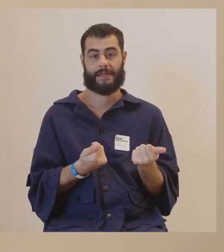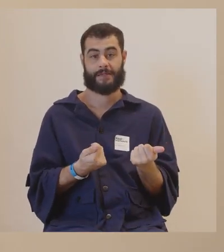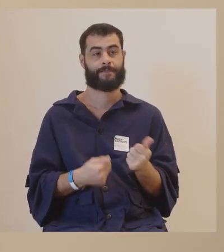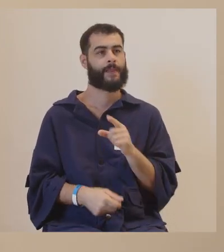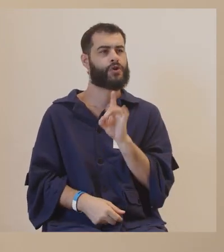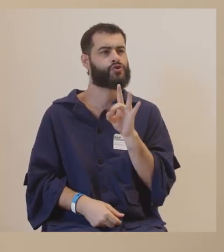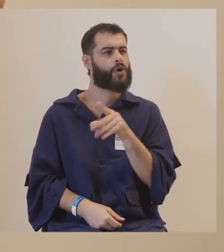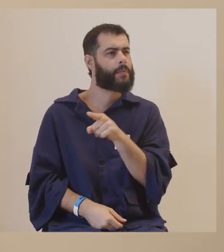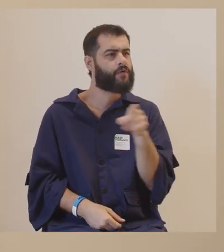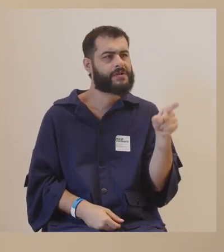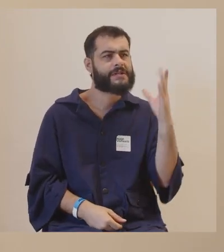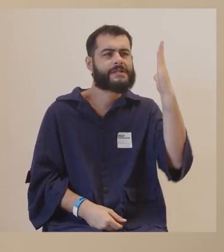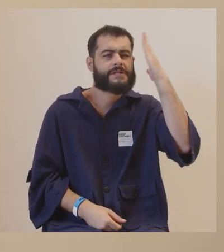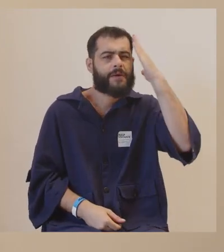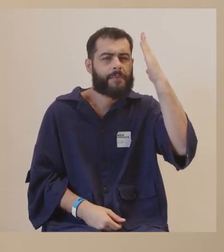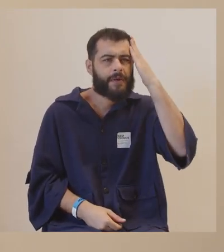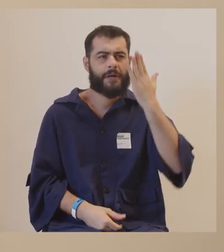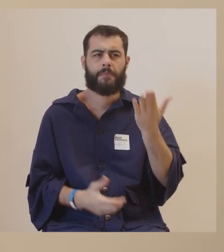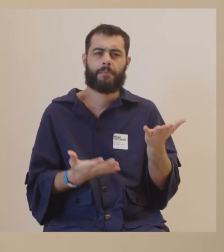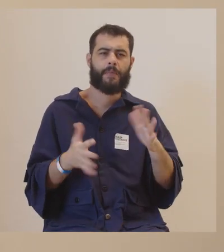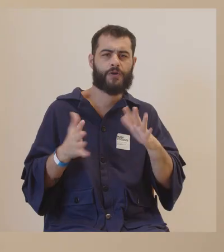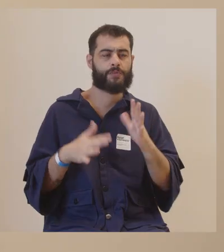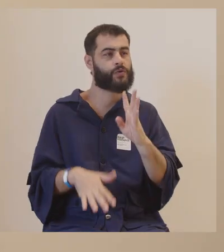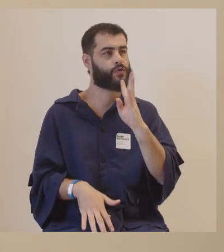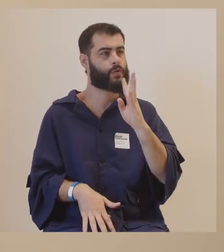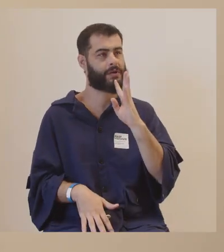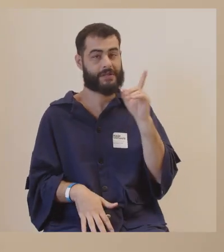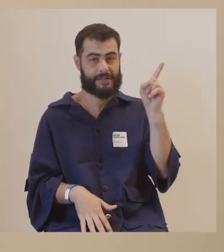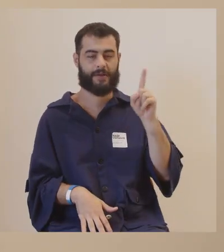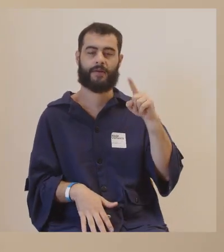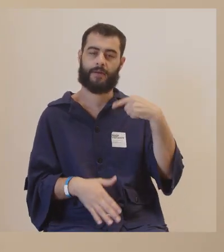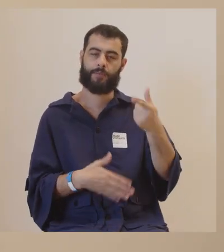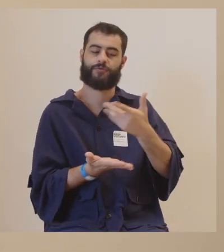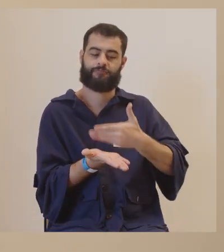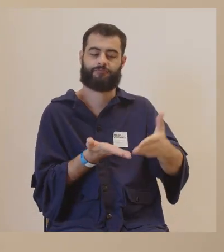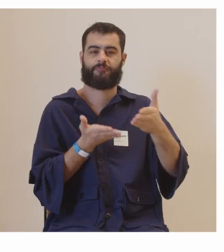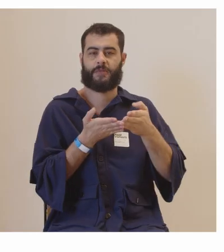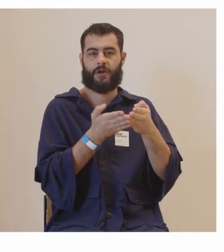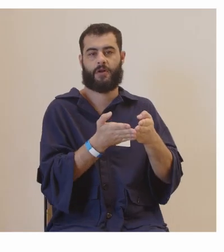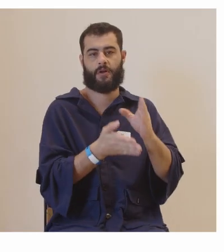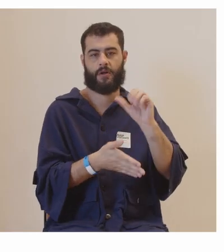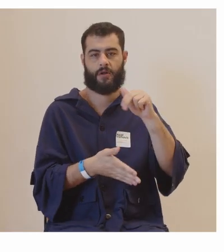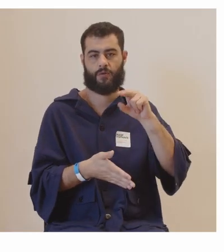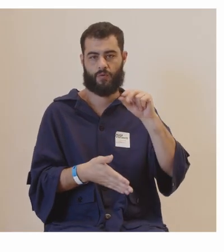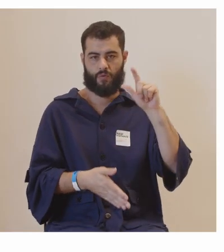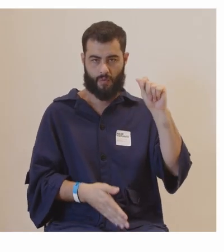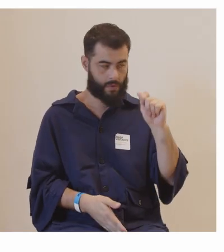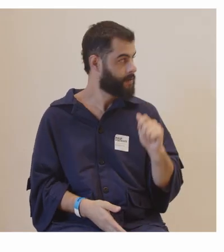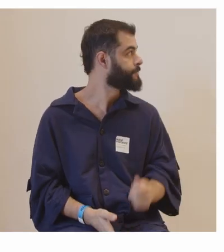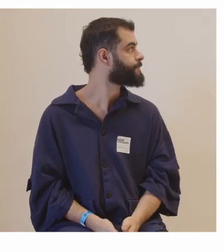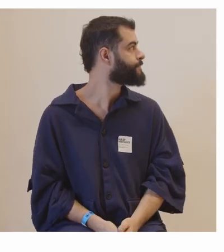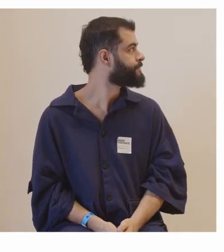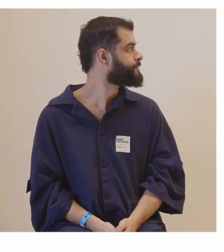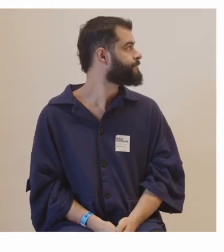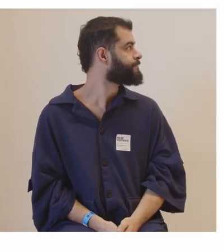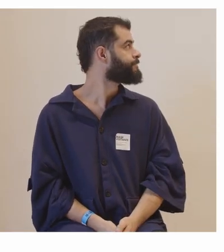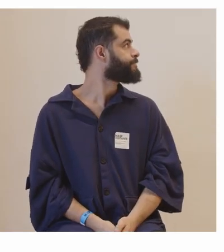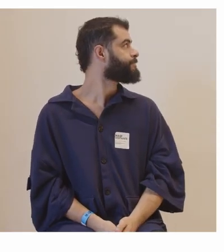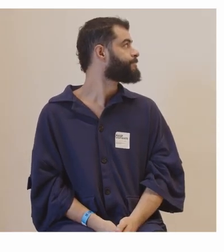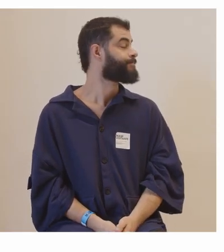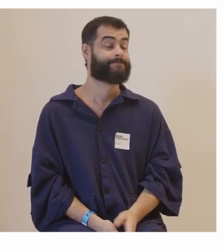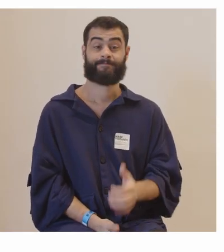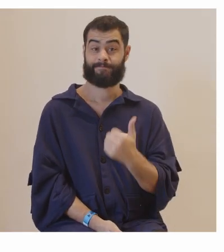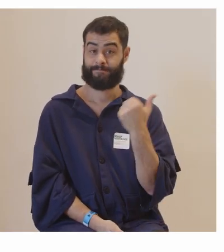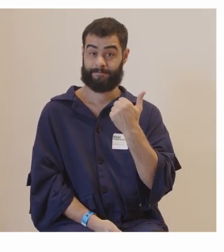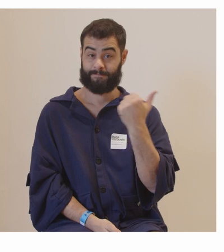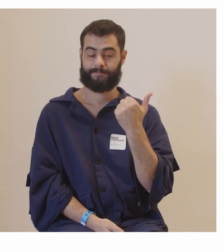terem uma ideia da trajetória e a gente entrar na canoa sobre o Ept, né? Então, isso é considerado, né, essas